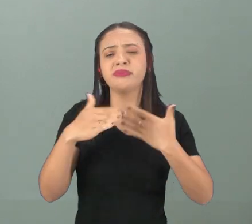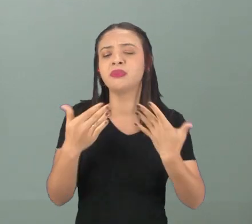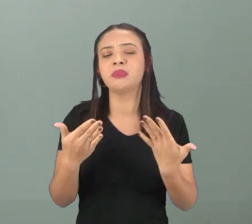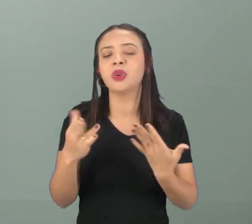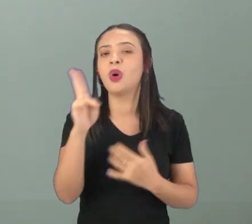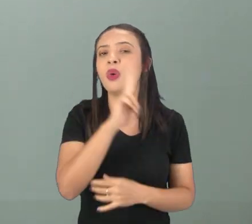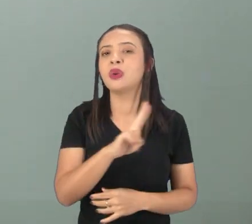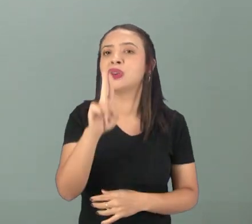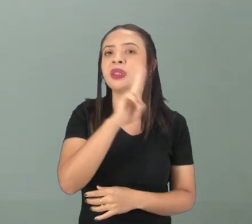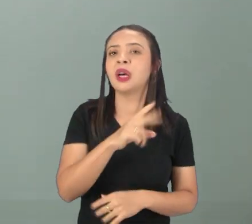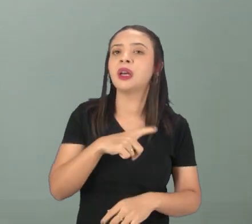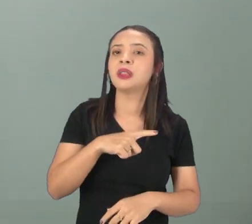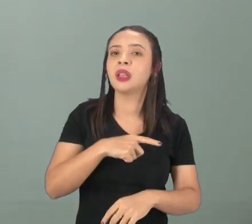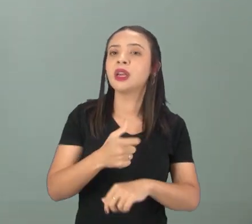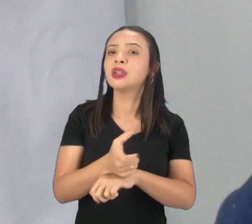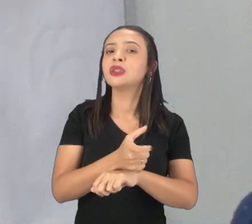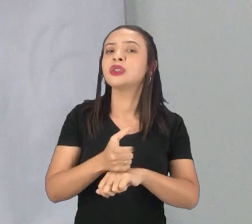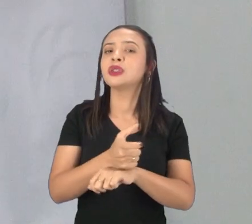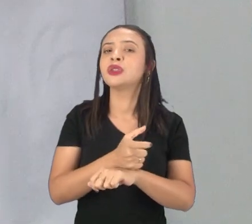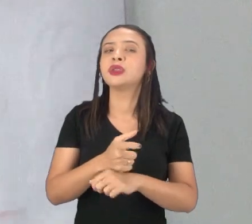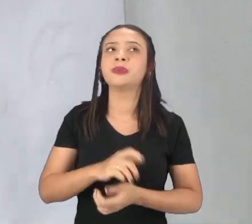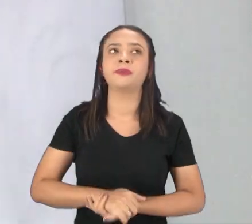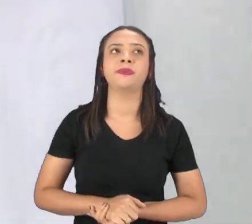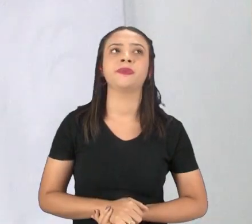adjetivos usados aí no poema? Vamos lá?